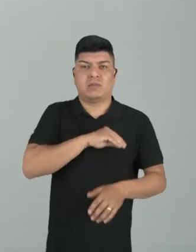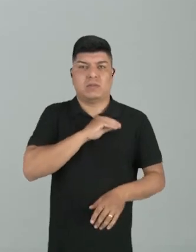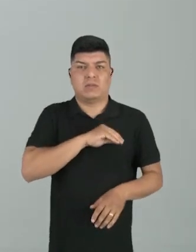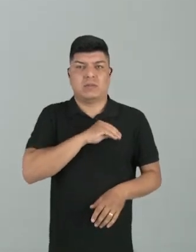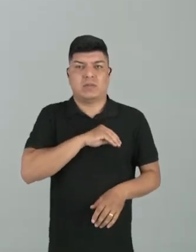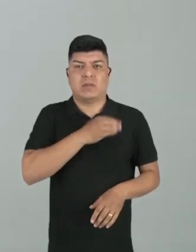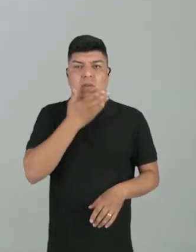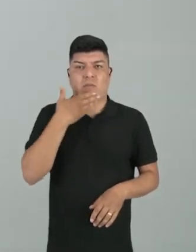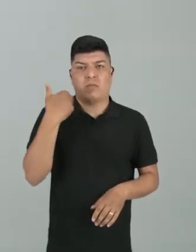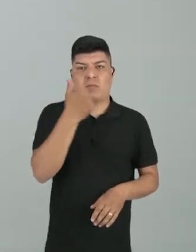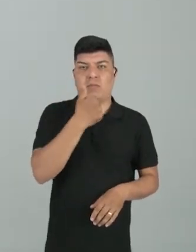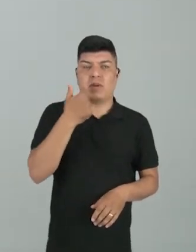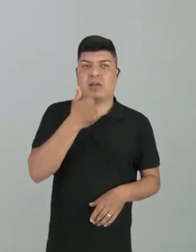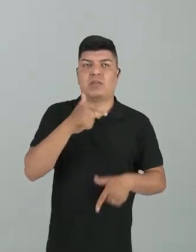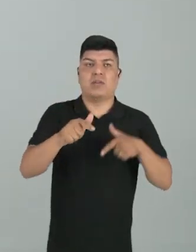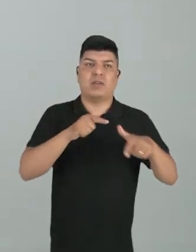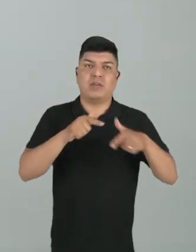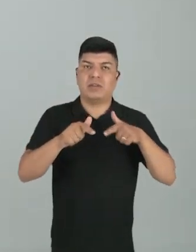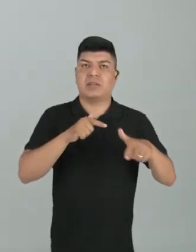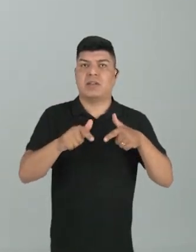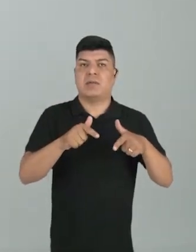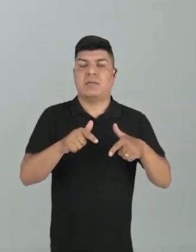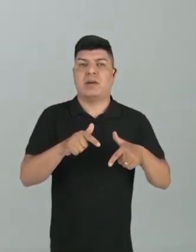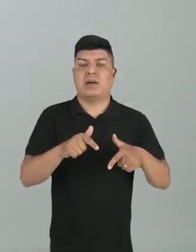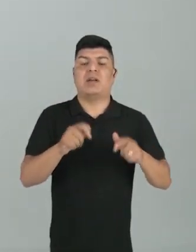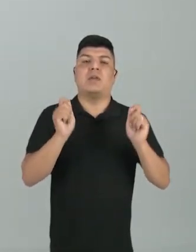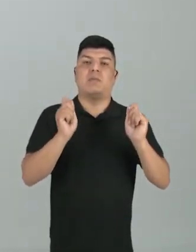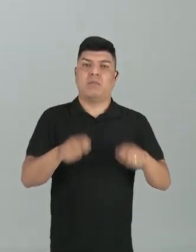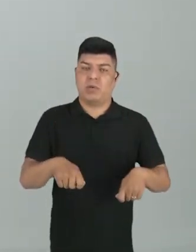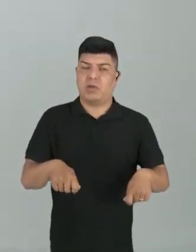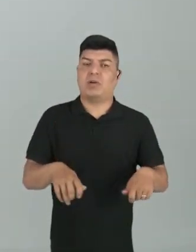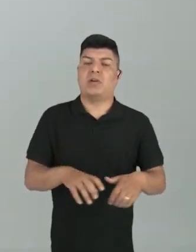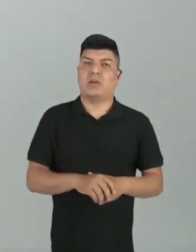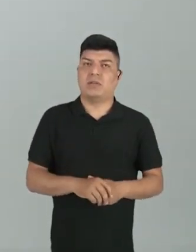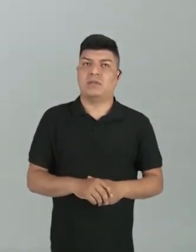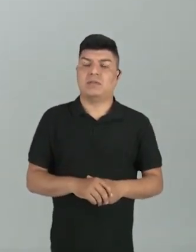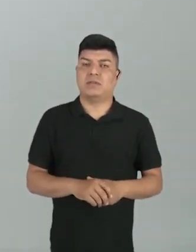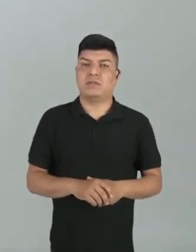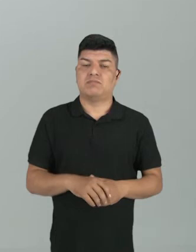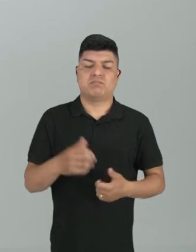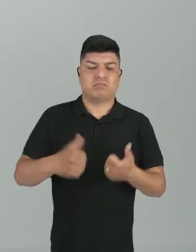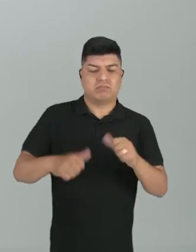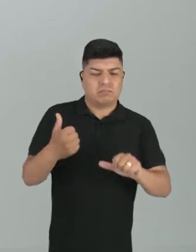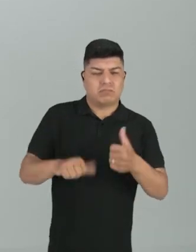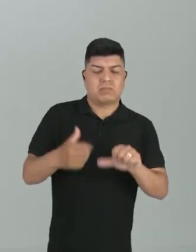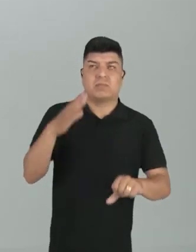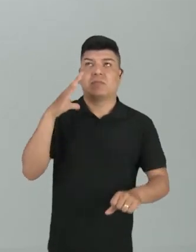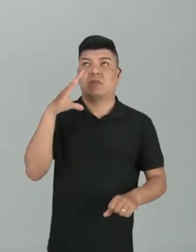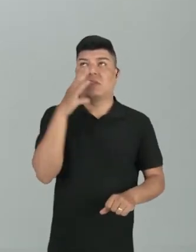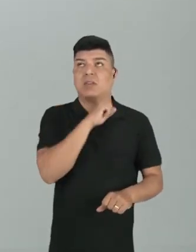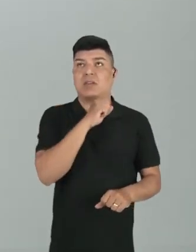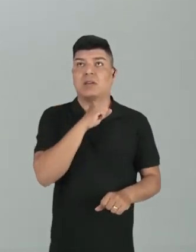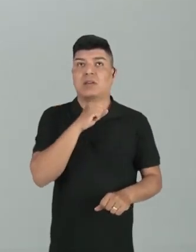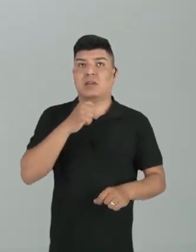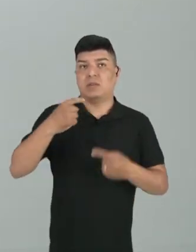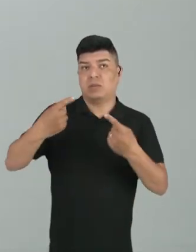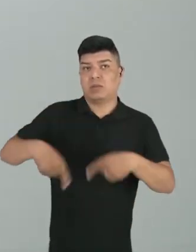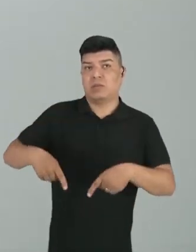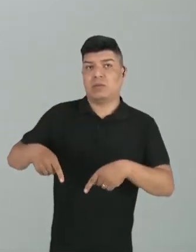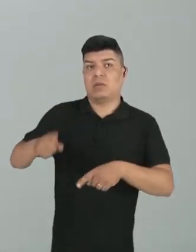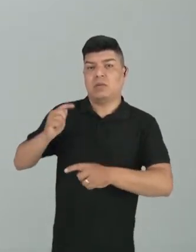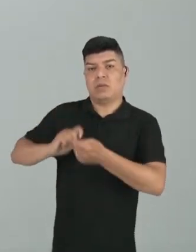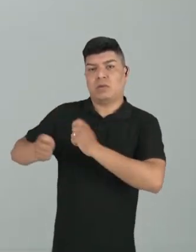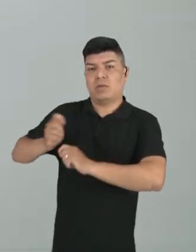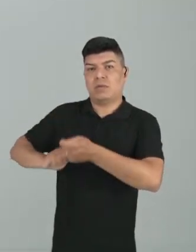salarial, melhores condições de trabalho, pode ser, numa análise imediata, luta econômica, mas é uma